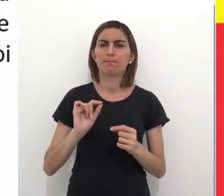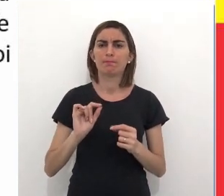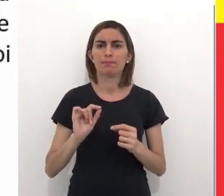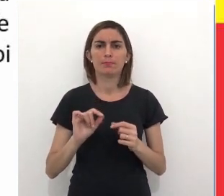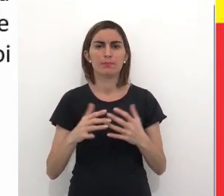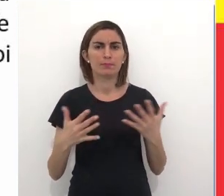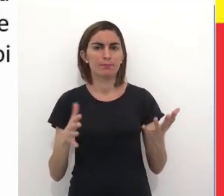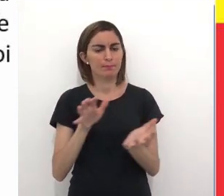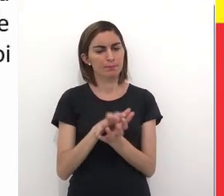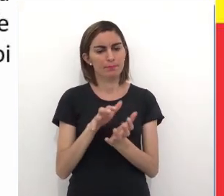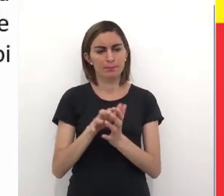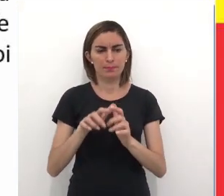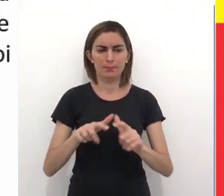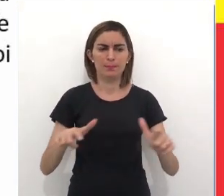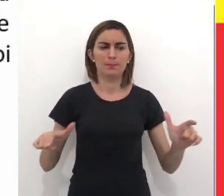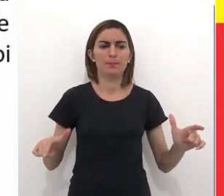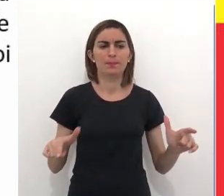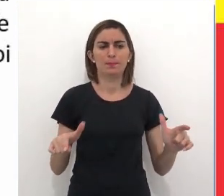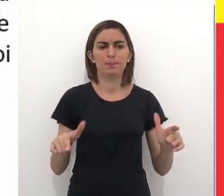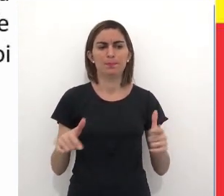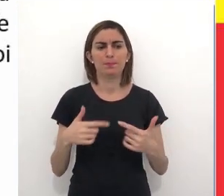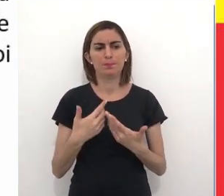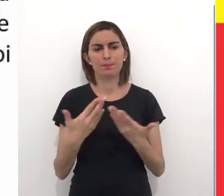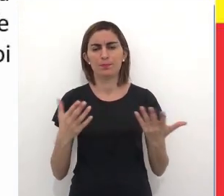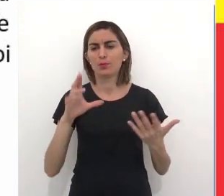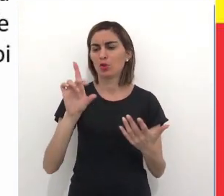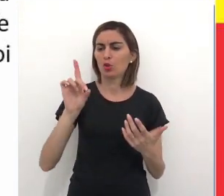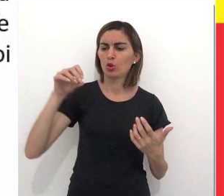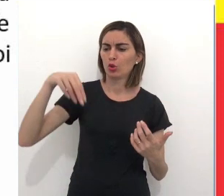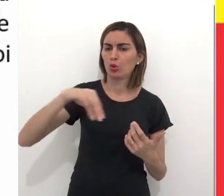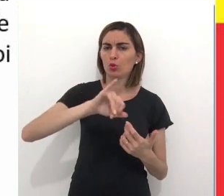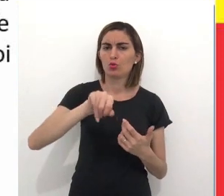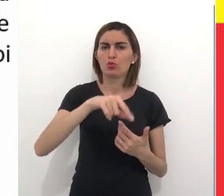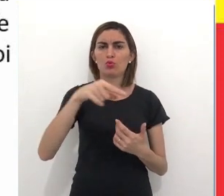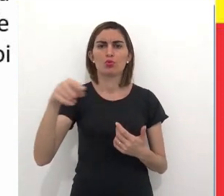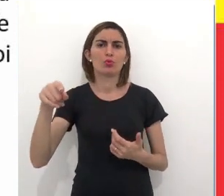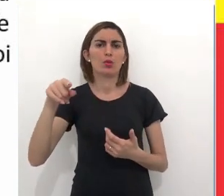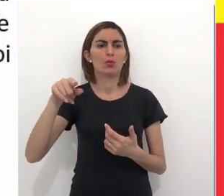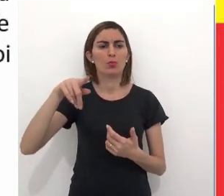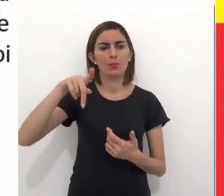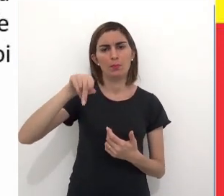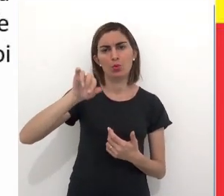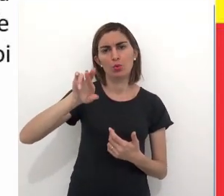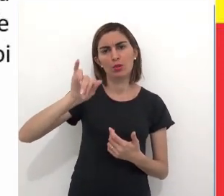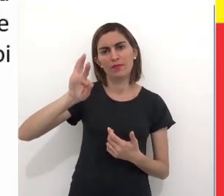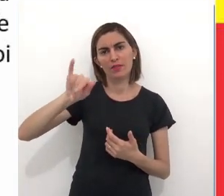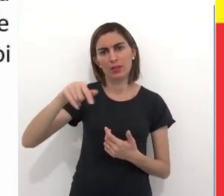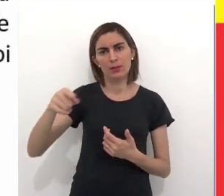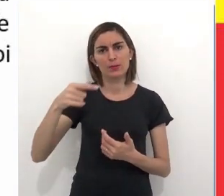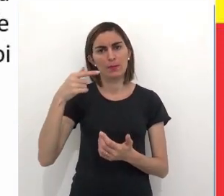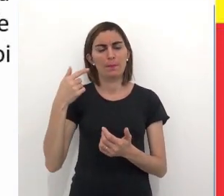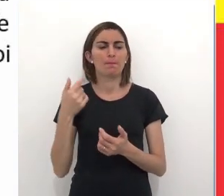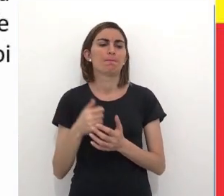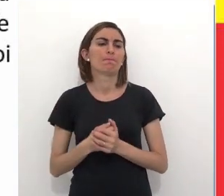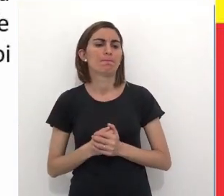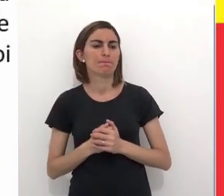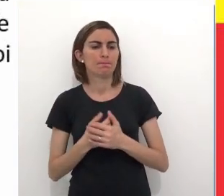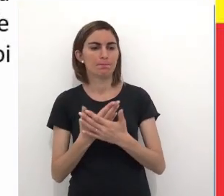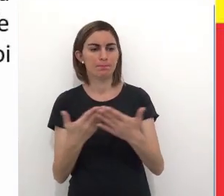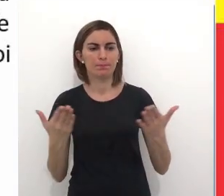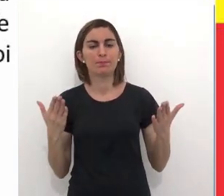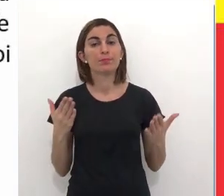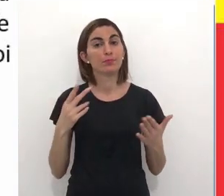bispo de Pernambuco, Dom João da Purificação Marques